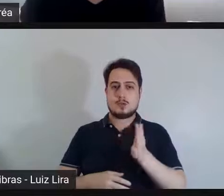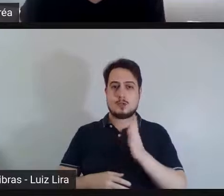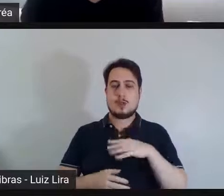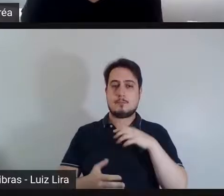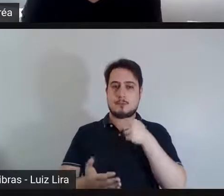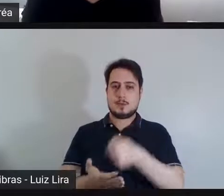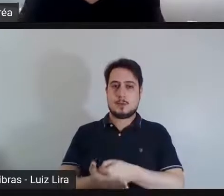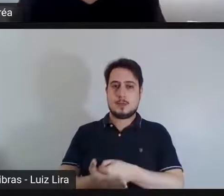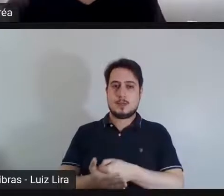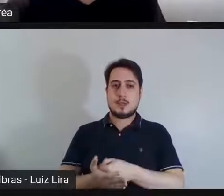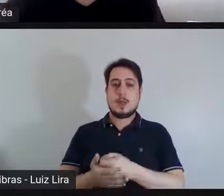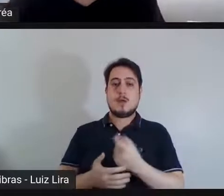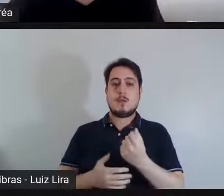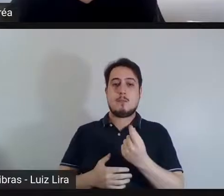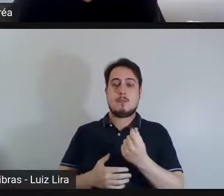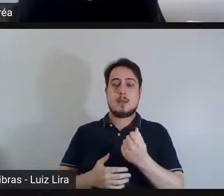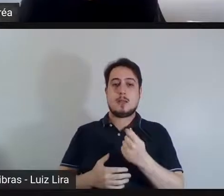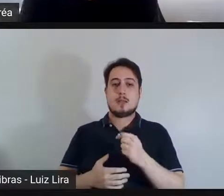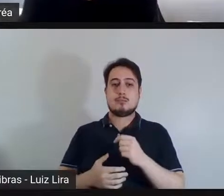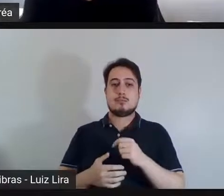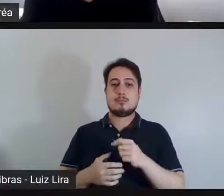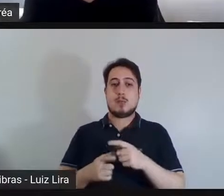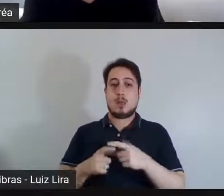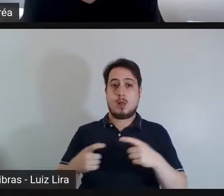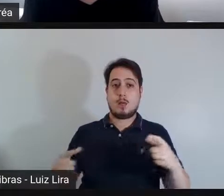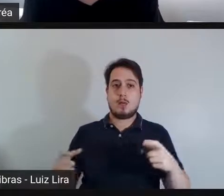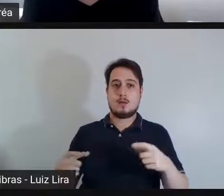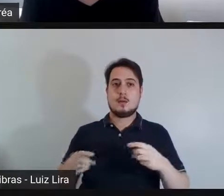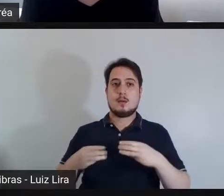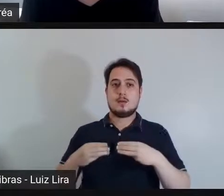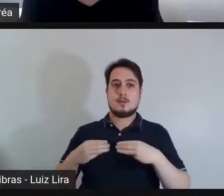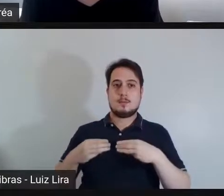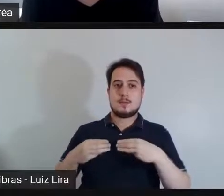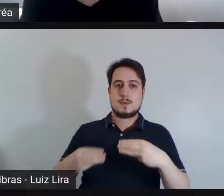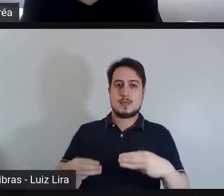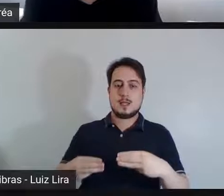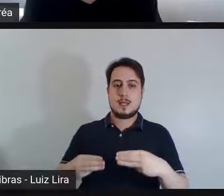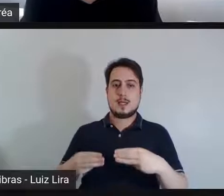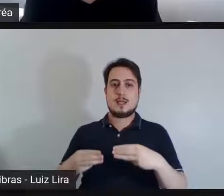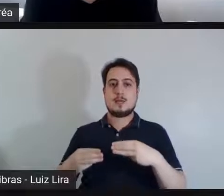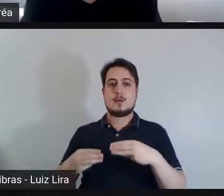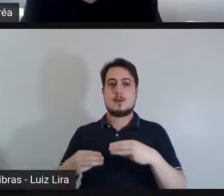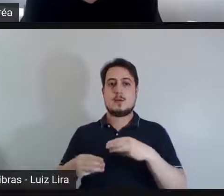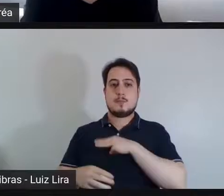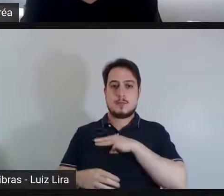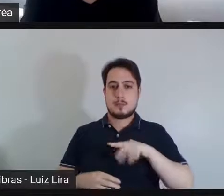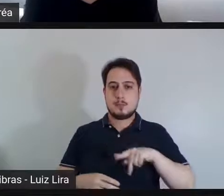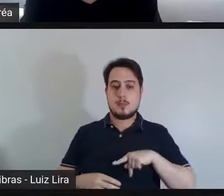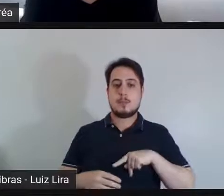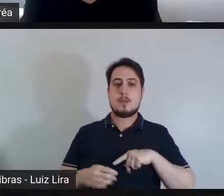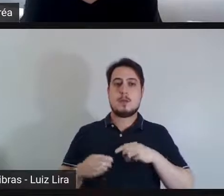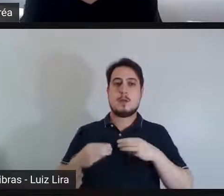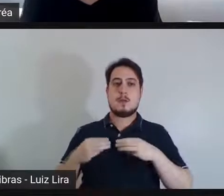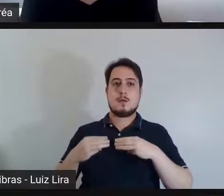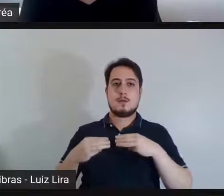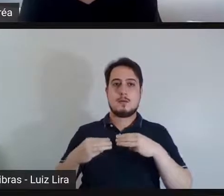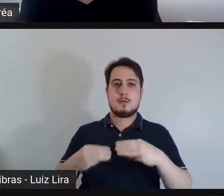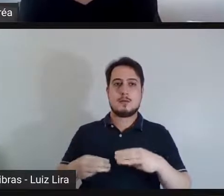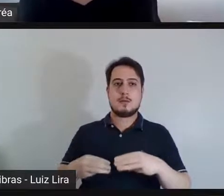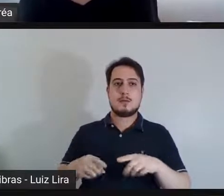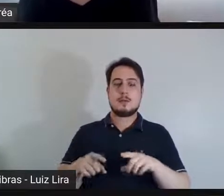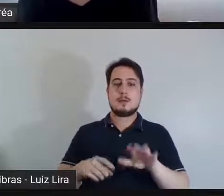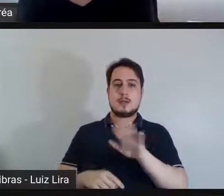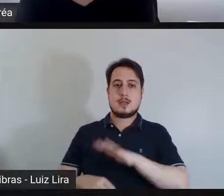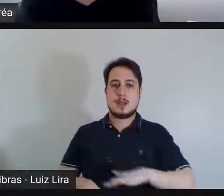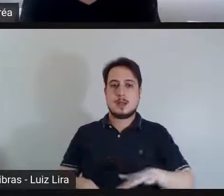pago na pandemia triplicou. O Ministério Público, o MPT, o Ministério Público do Trabalho e o Ministério Público do Trabalho